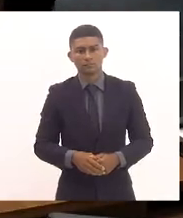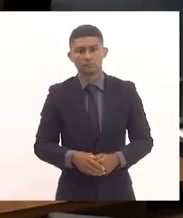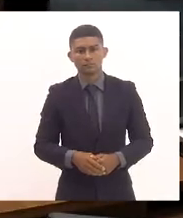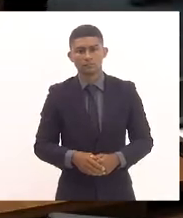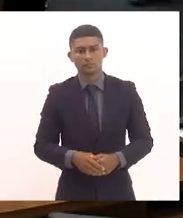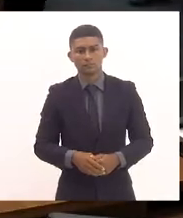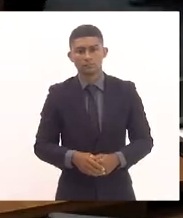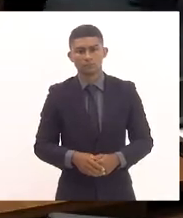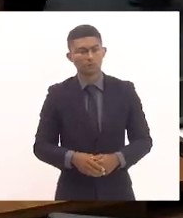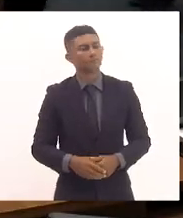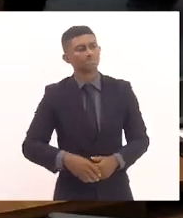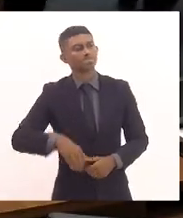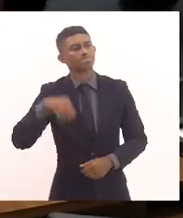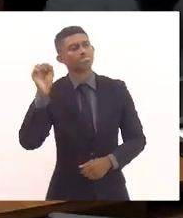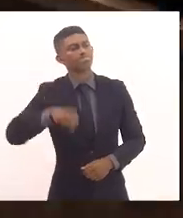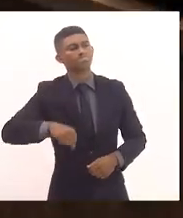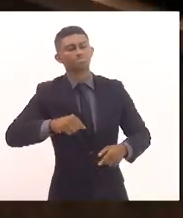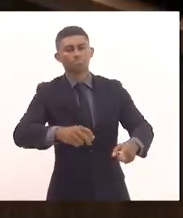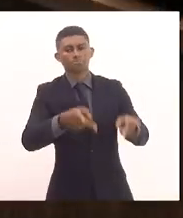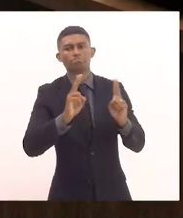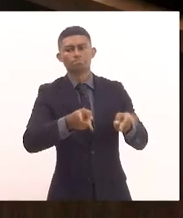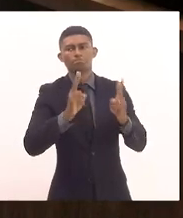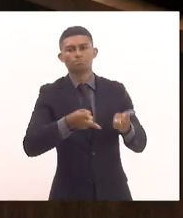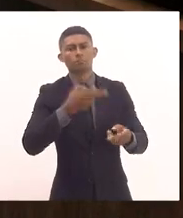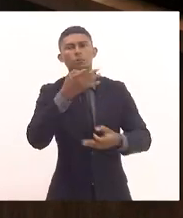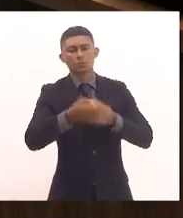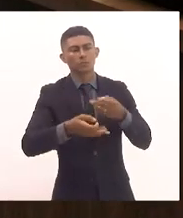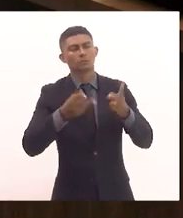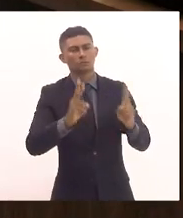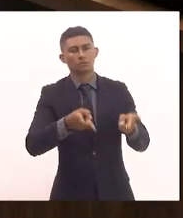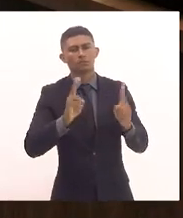Está mantido, senhor presidente, o destaque da bancada do PSOL.